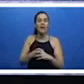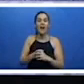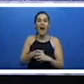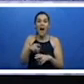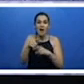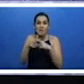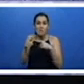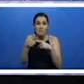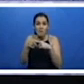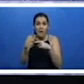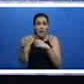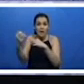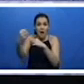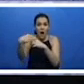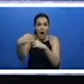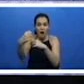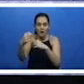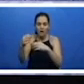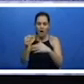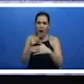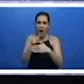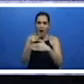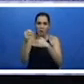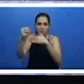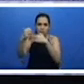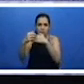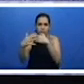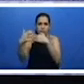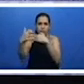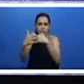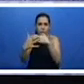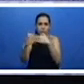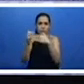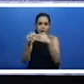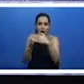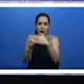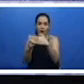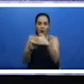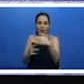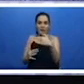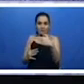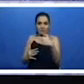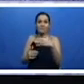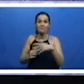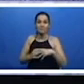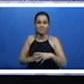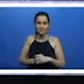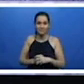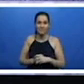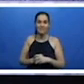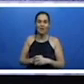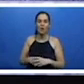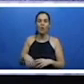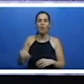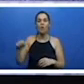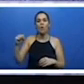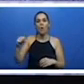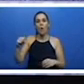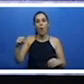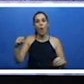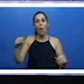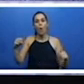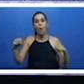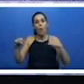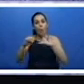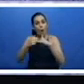é permeável. Isso significa que permite a passagem de substâncias pela pele. O oxigênio entra, o gás carbônico